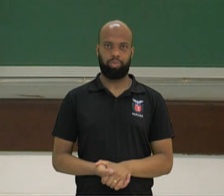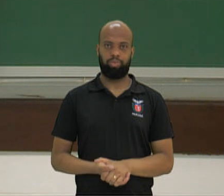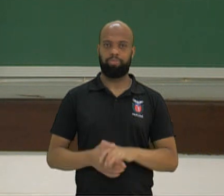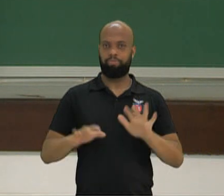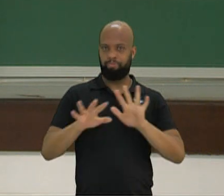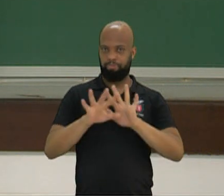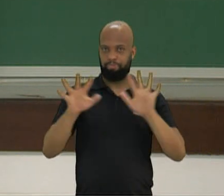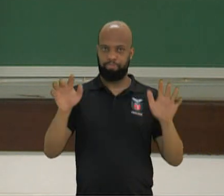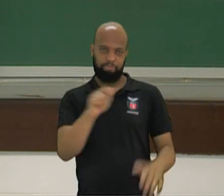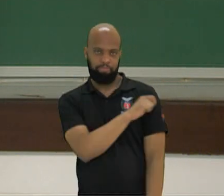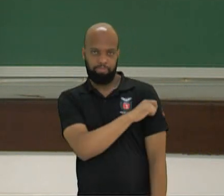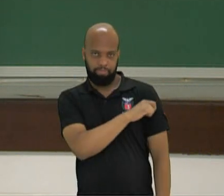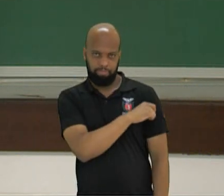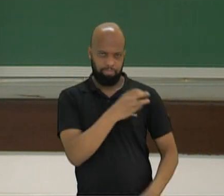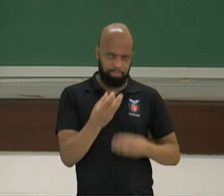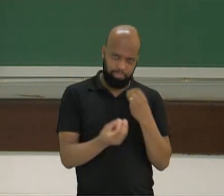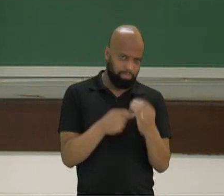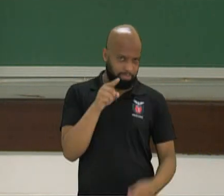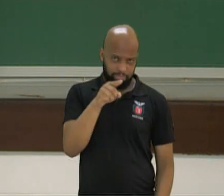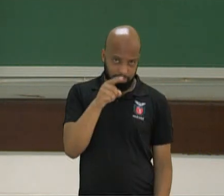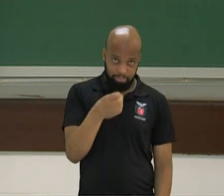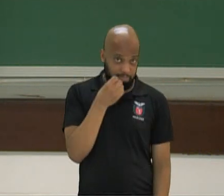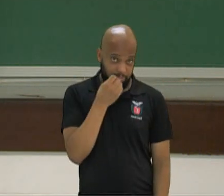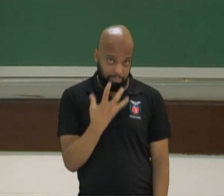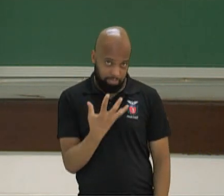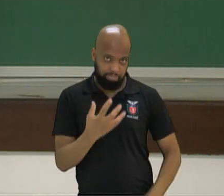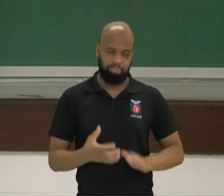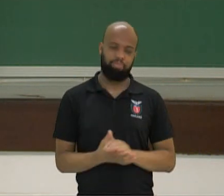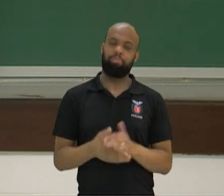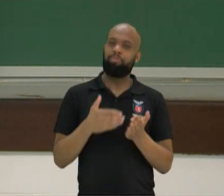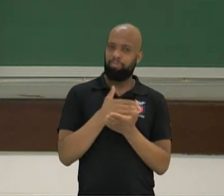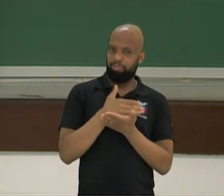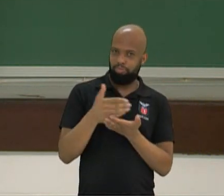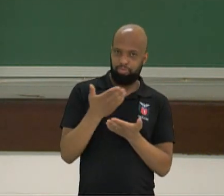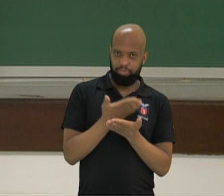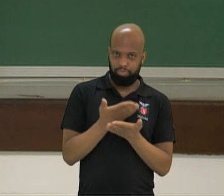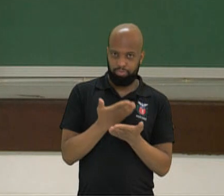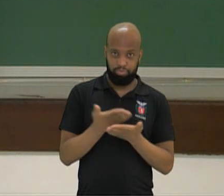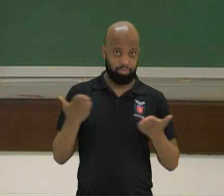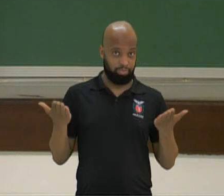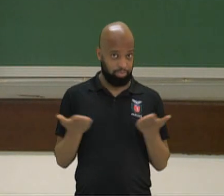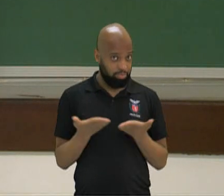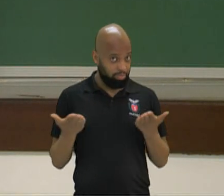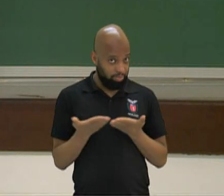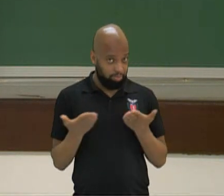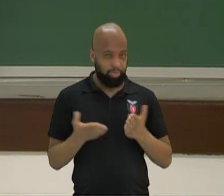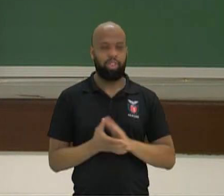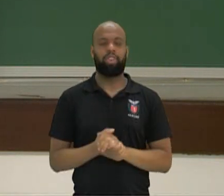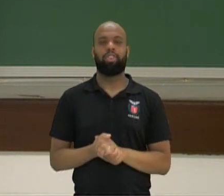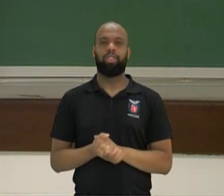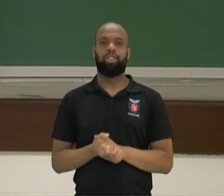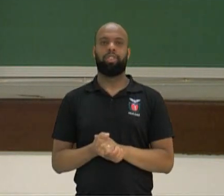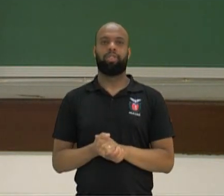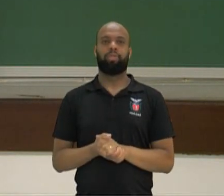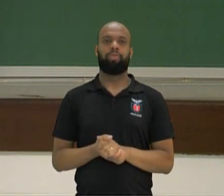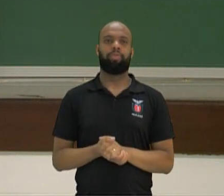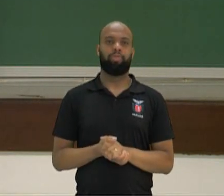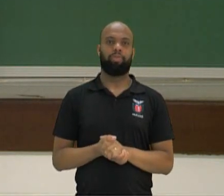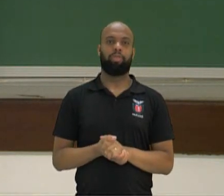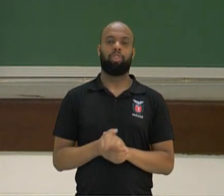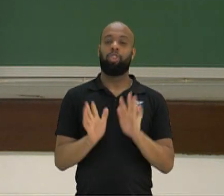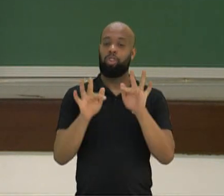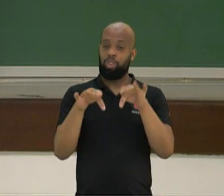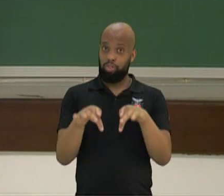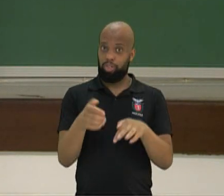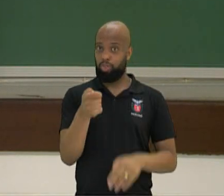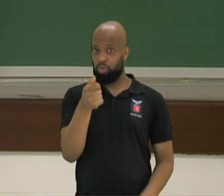Hello students, how are you? Tudo bem? Let's start our class. Bora começar aqui mais uma aula, tá? Estamos aí na reta